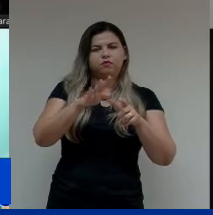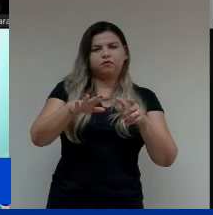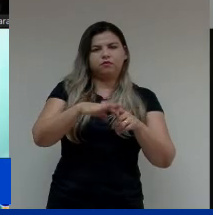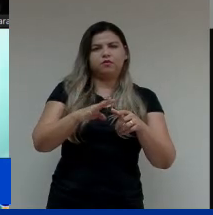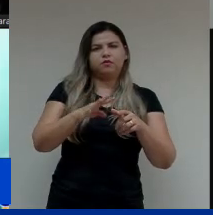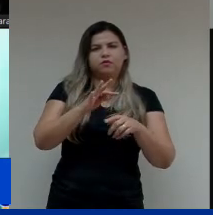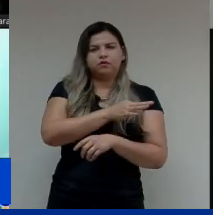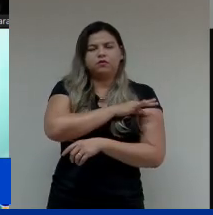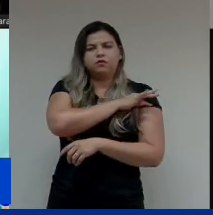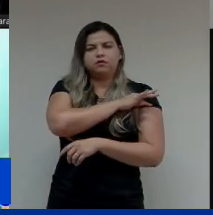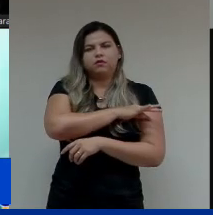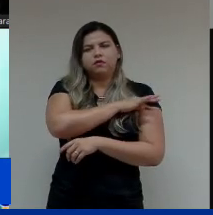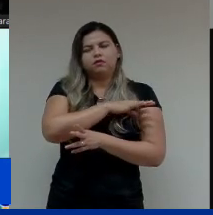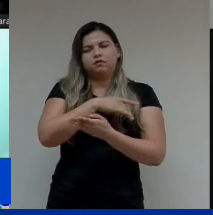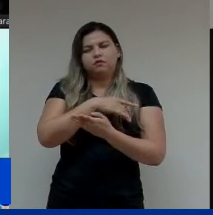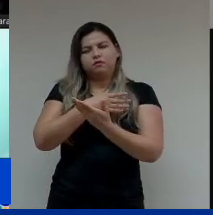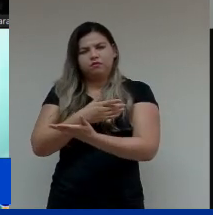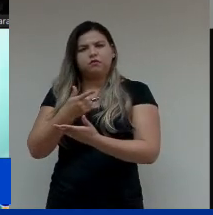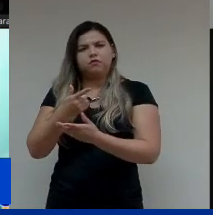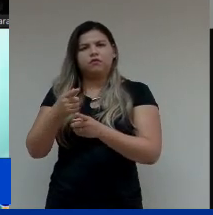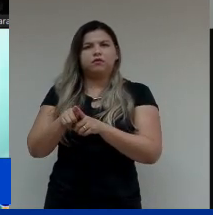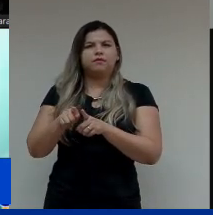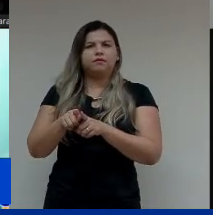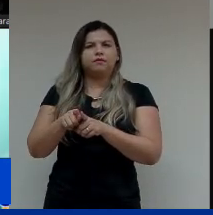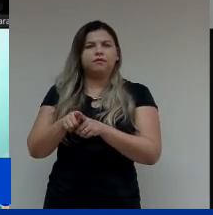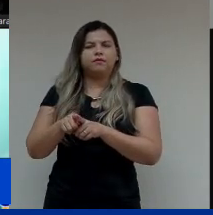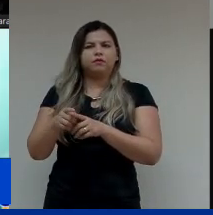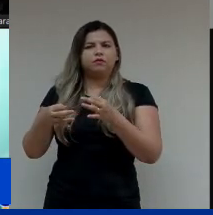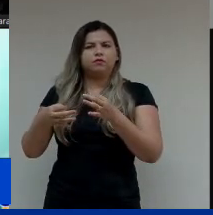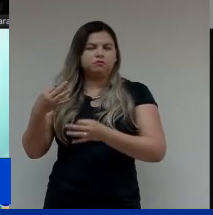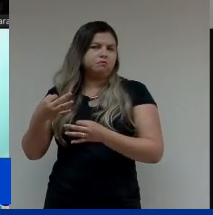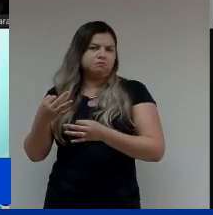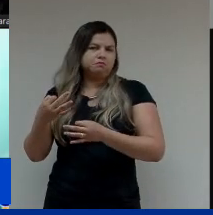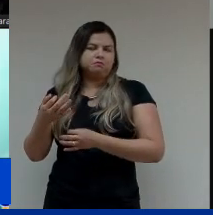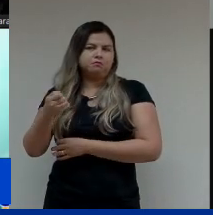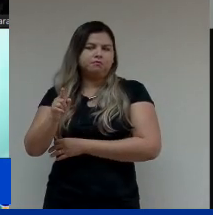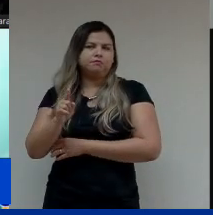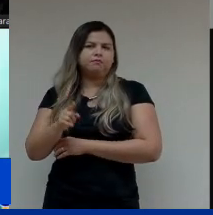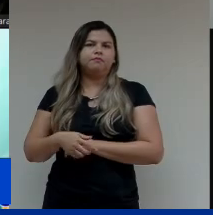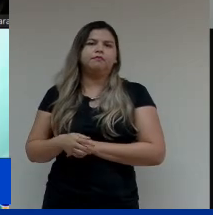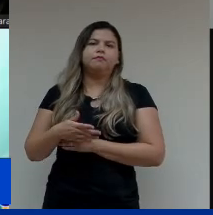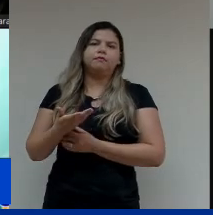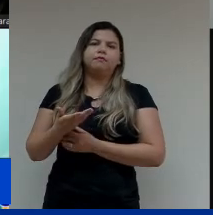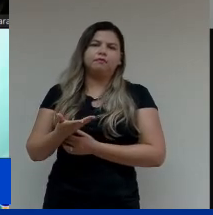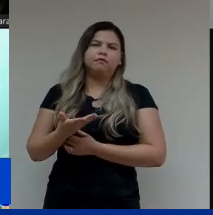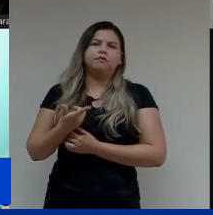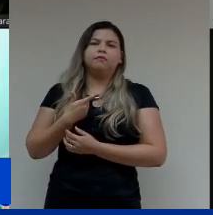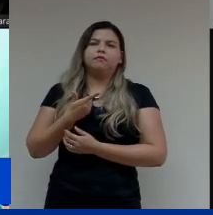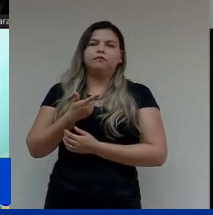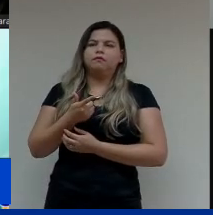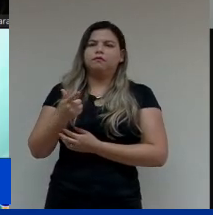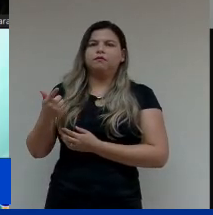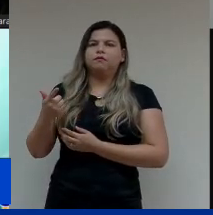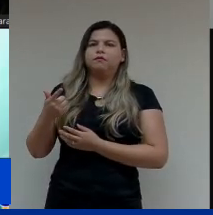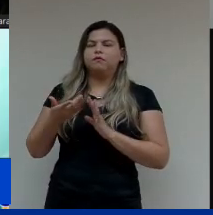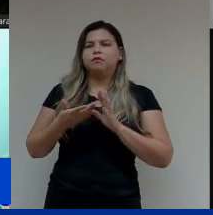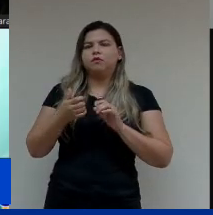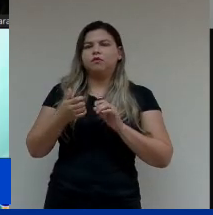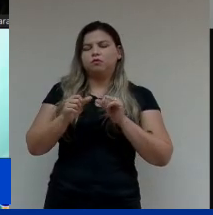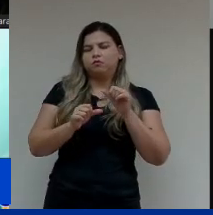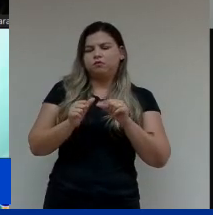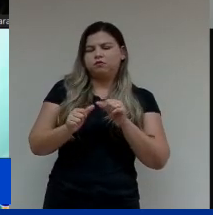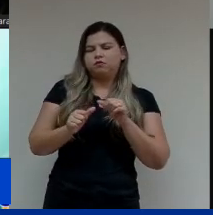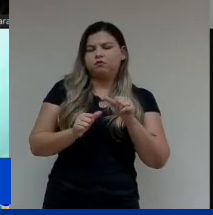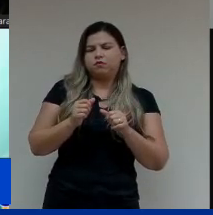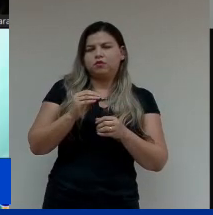parquet. Desta forma, senhor presidente, acolho os embargos de declaração sem efeitos modificativos,